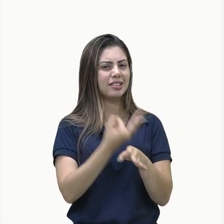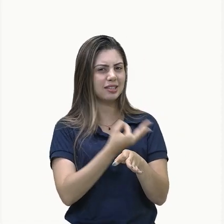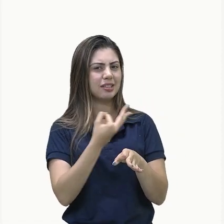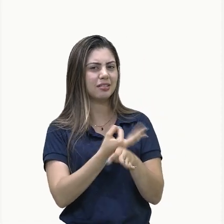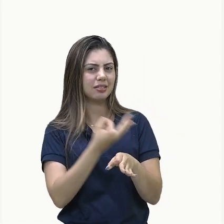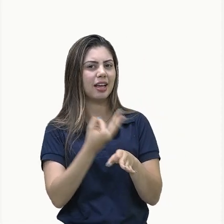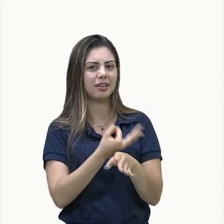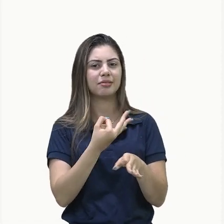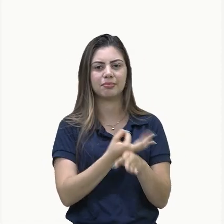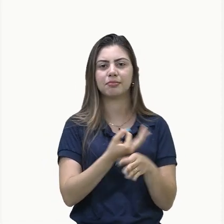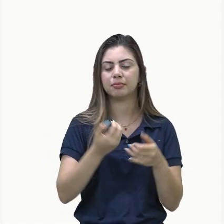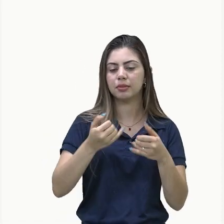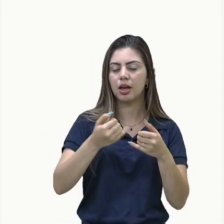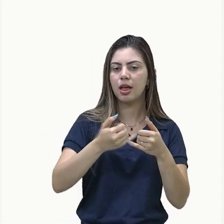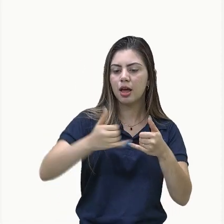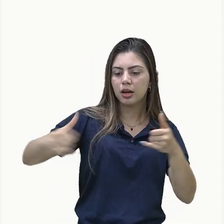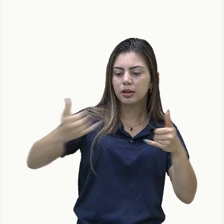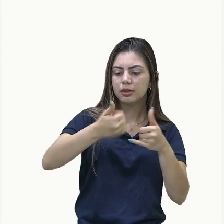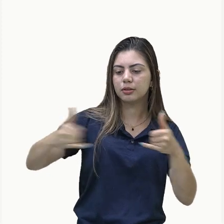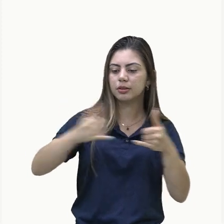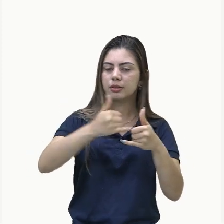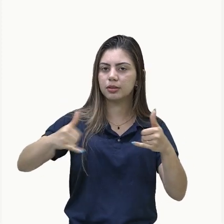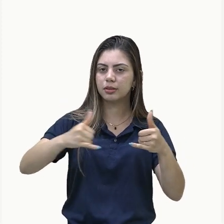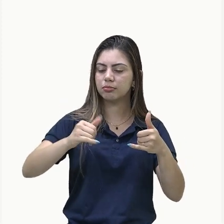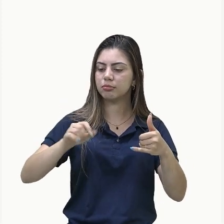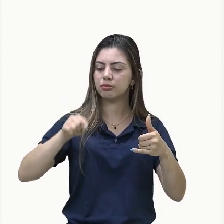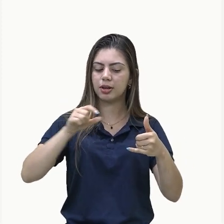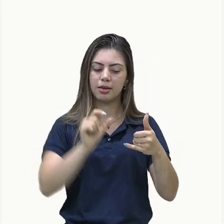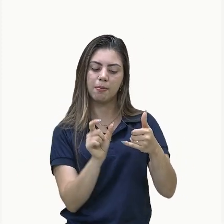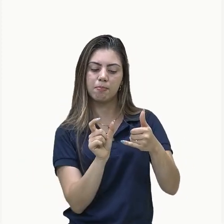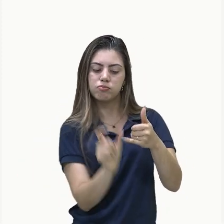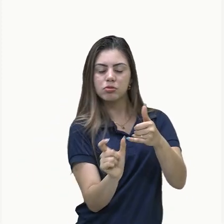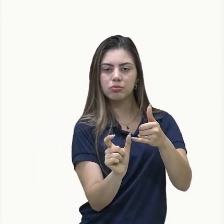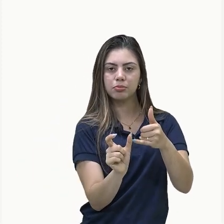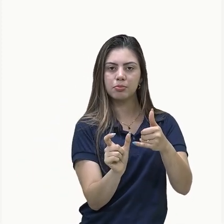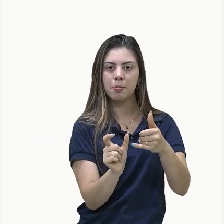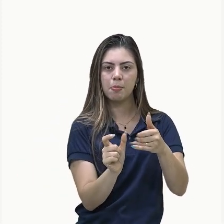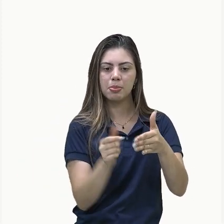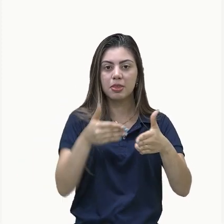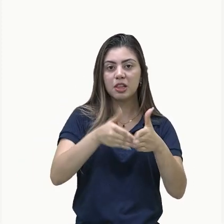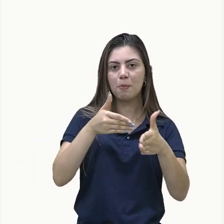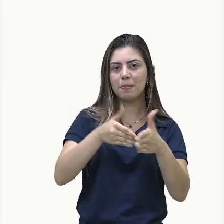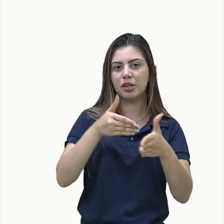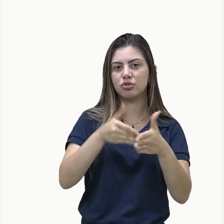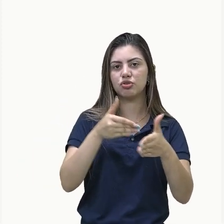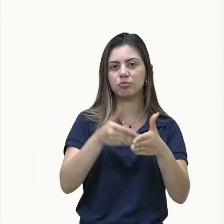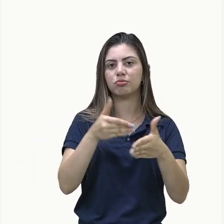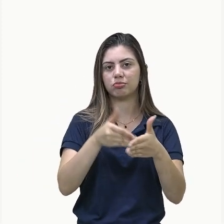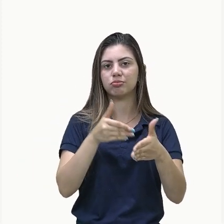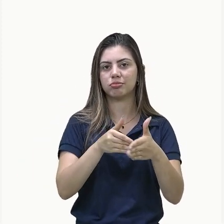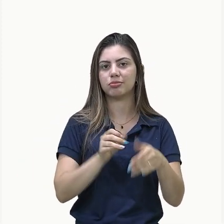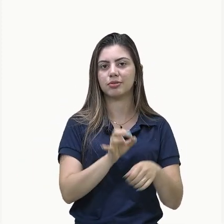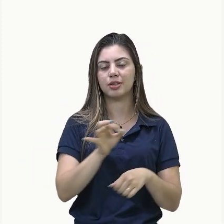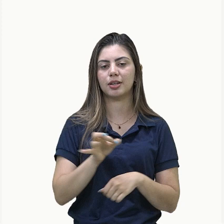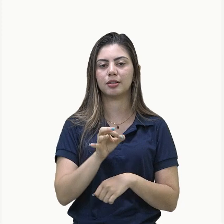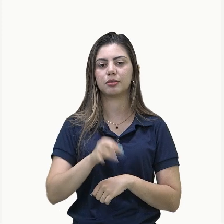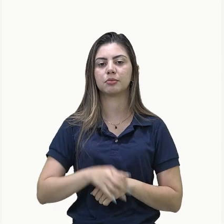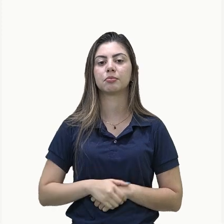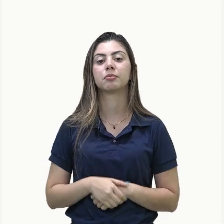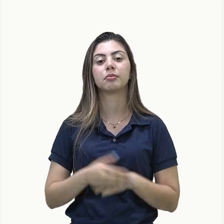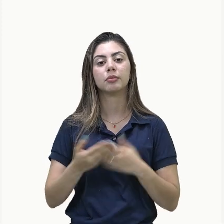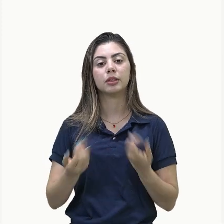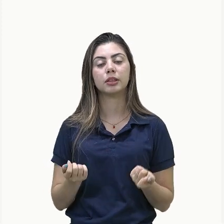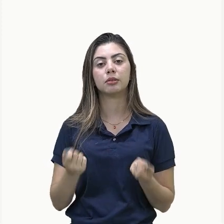elétrica, limitando sua intensidade. Também chamados de resistências,